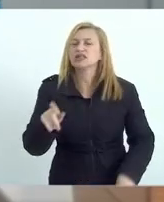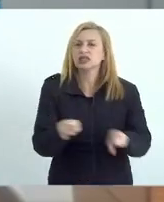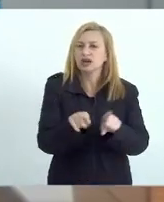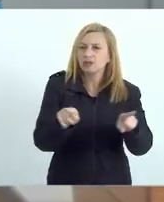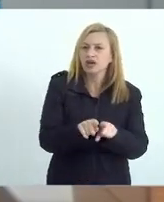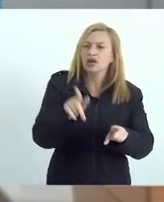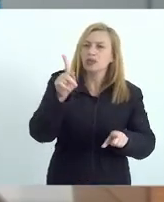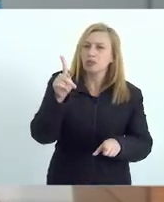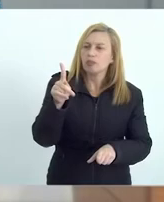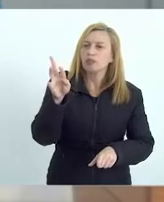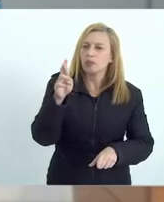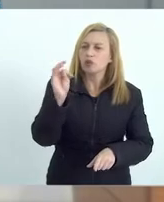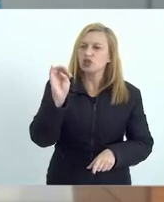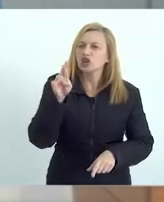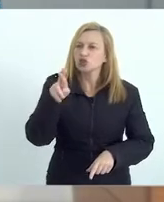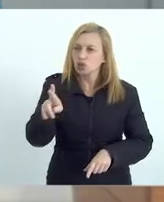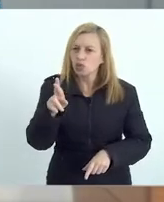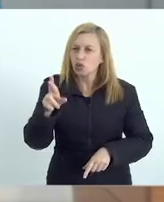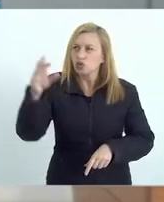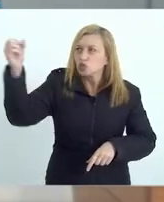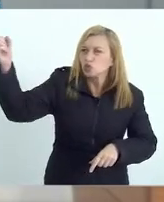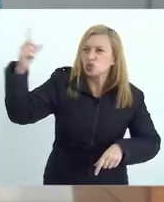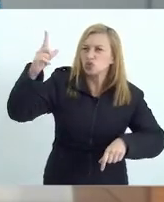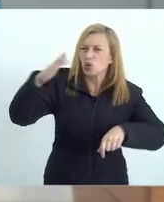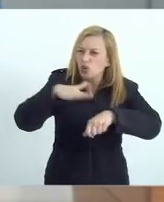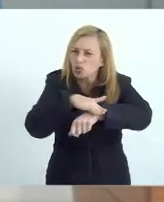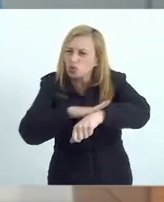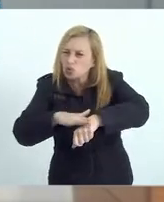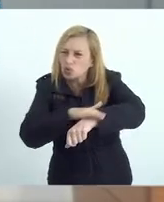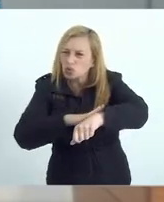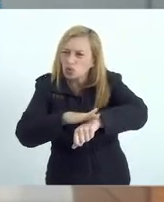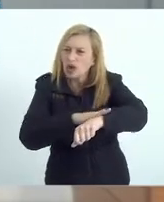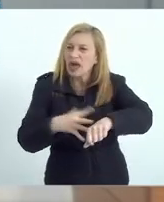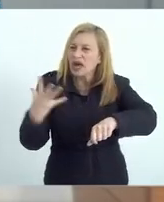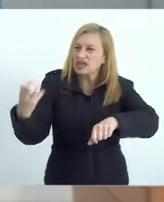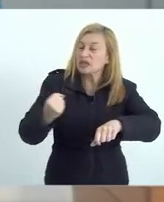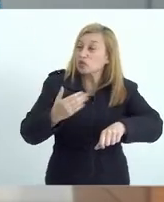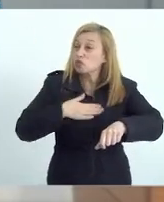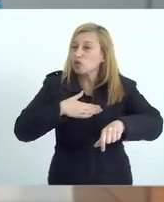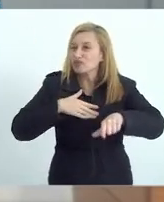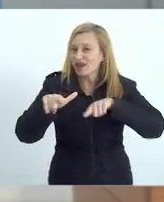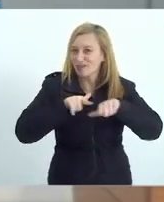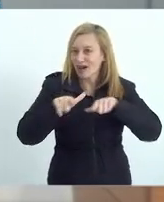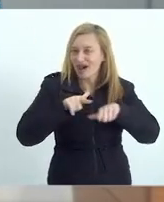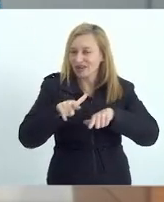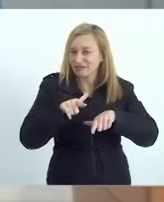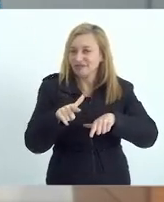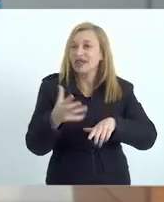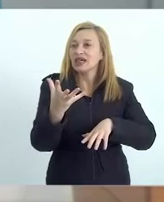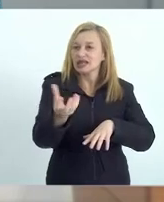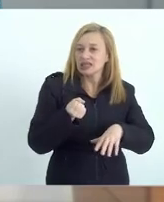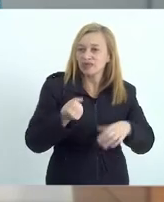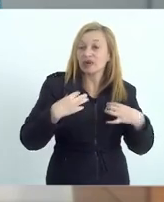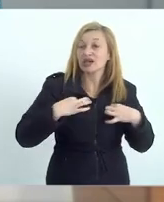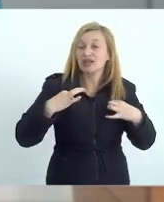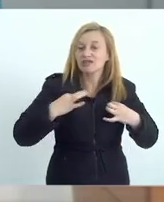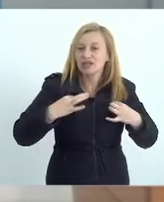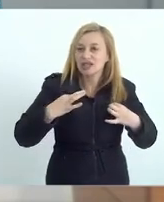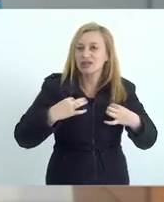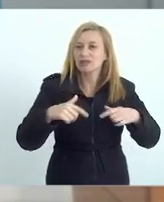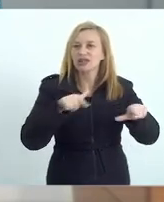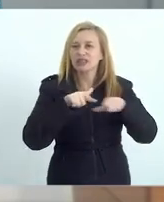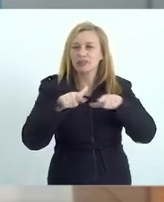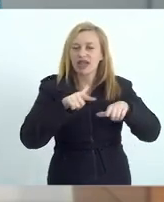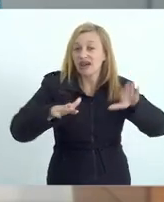Solares que protetores solar que recebeu já no meu comando estão recebendo camisetas